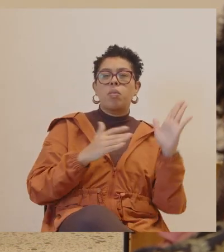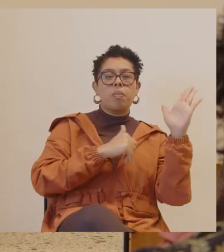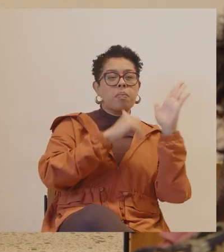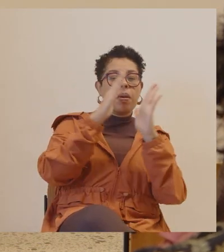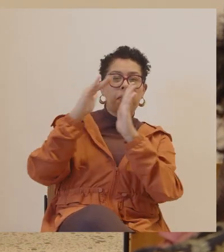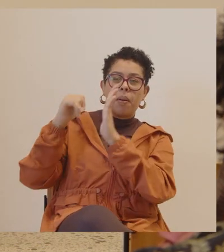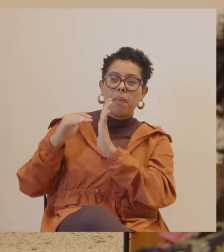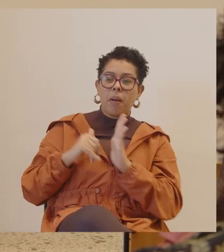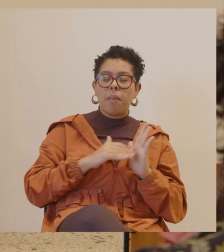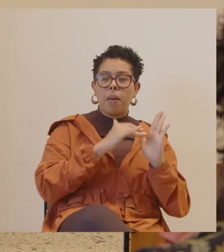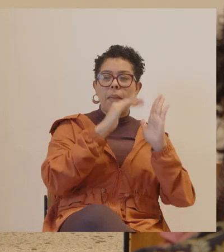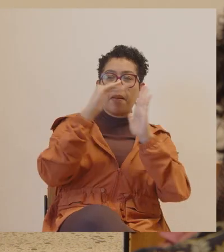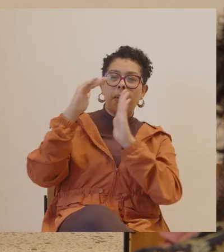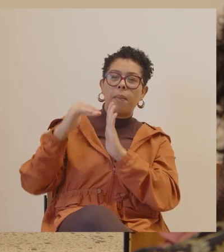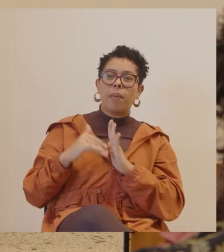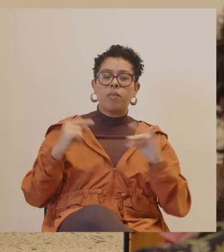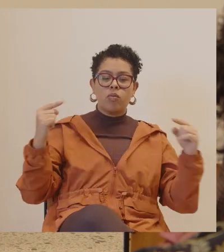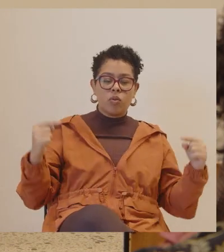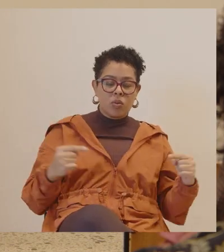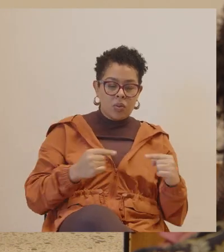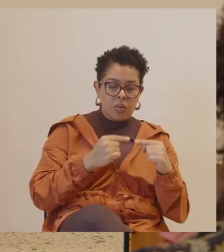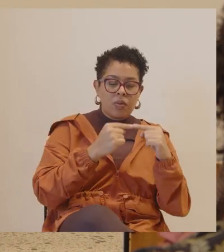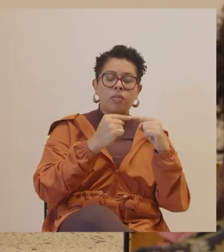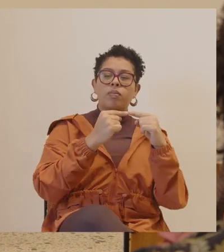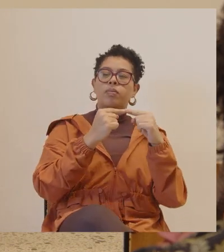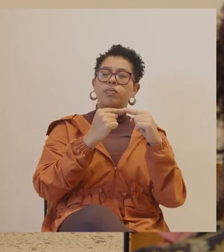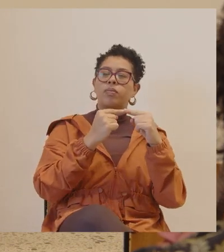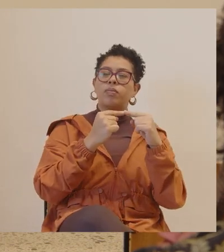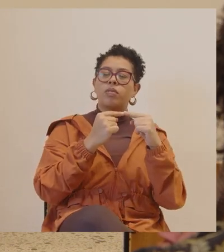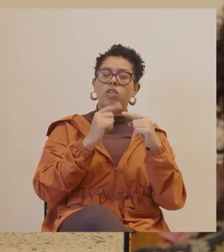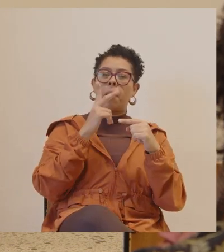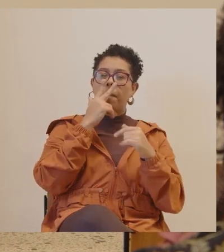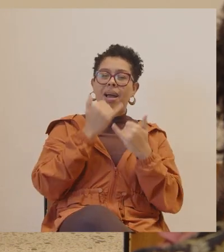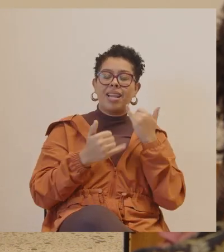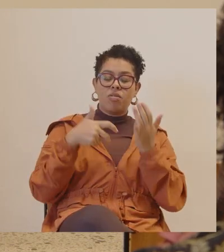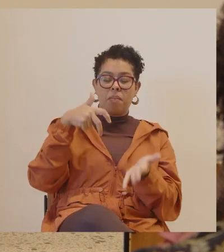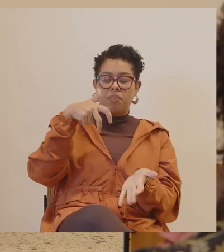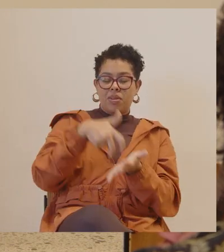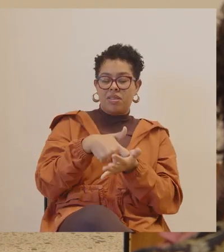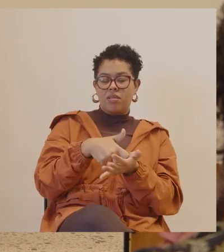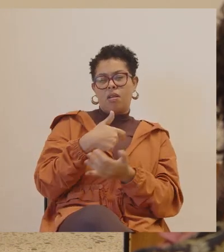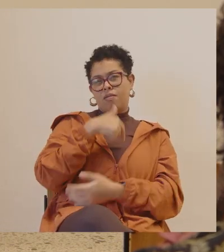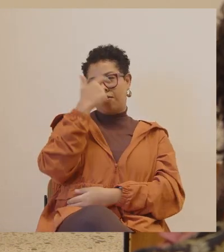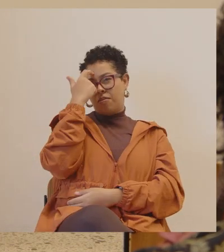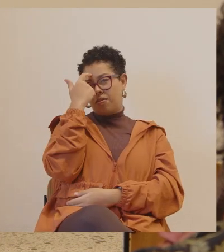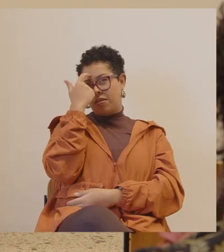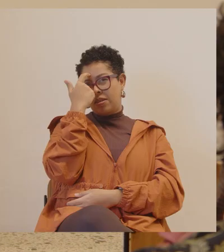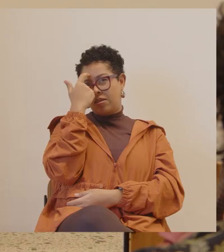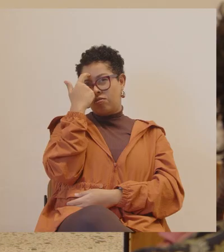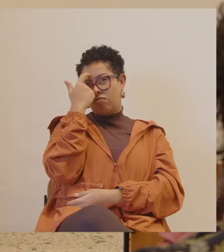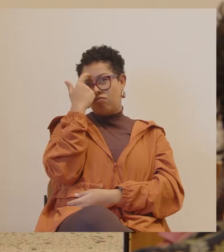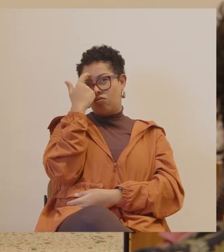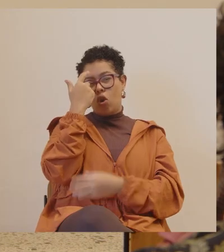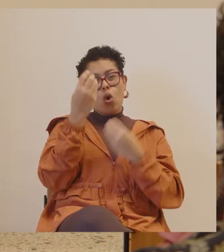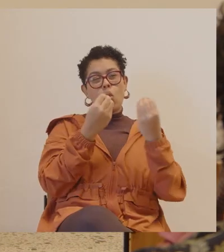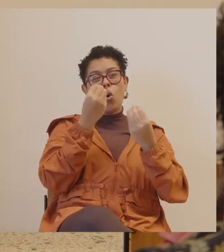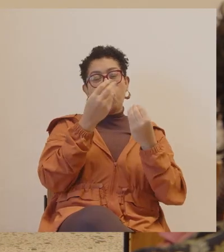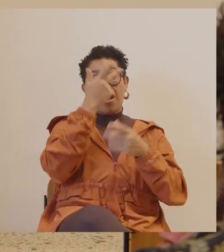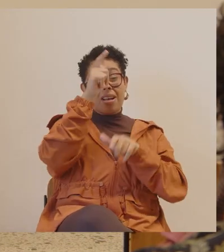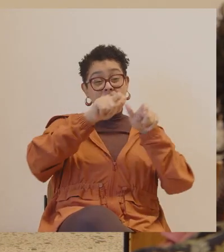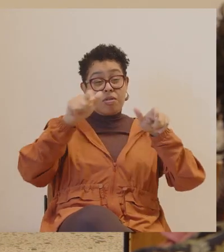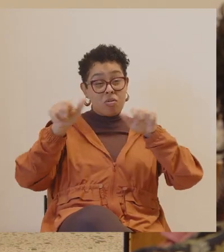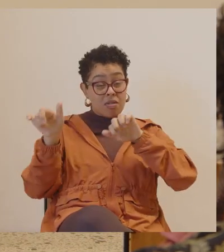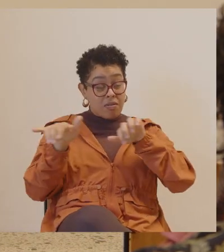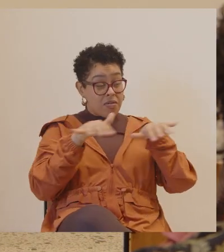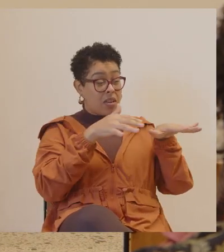pintando algo que remete já a essa poluição. Então, eu fiquei pensando um pouco nessa recepção pública em relação a